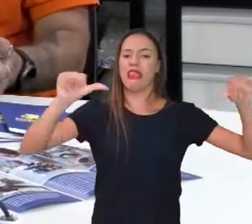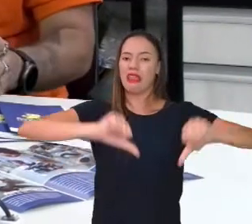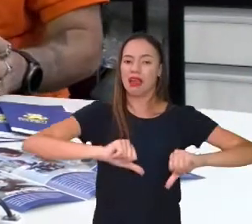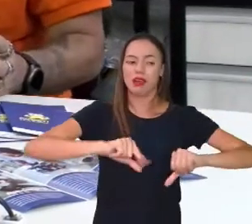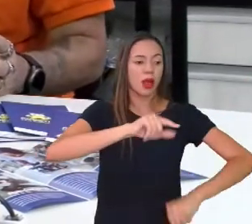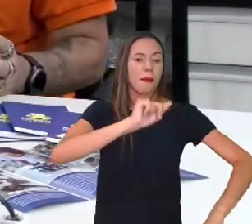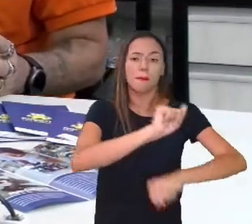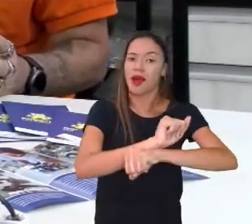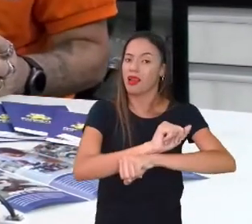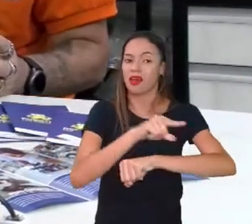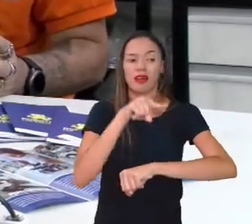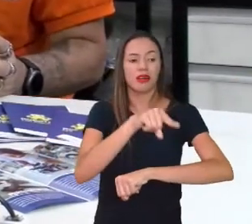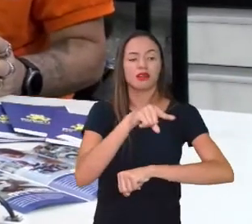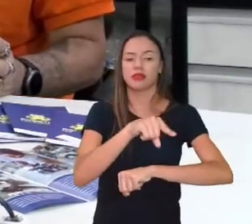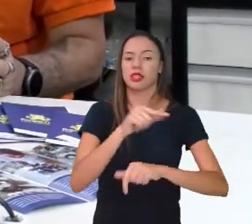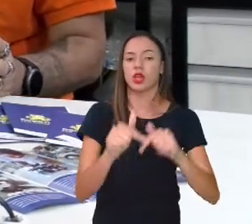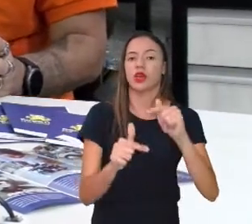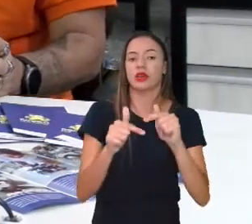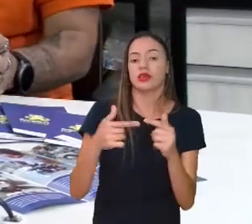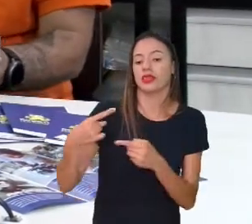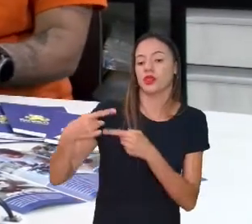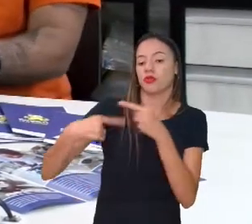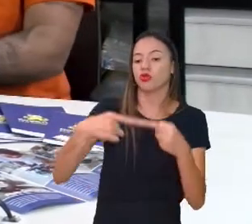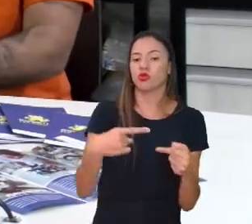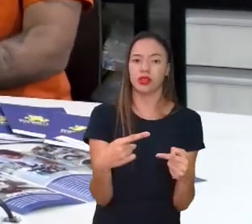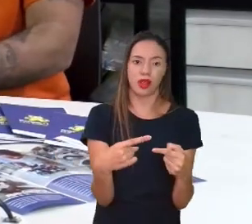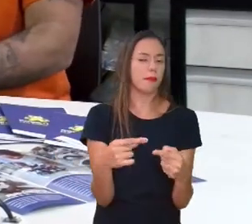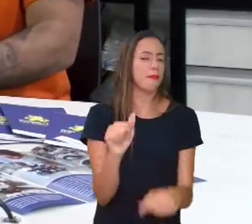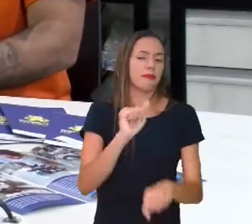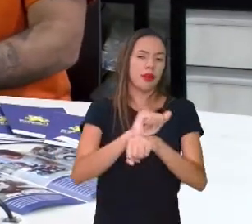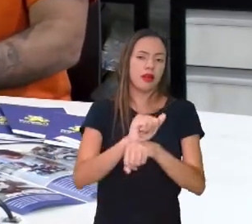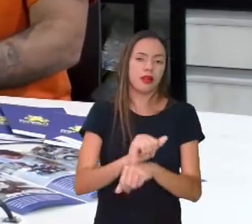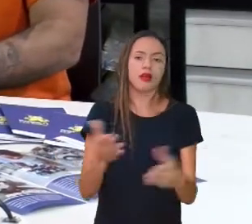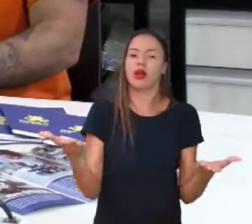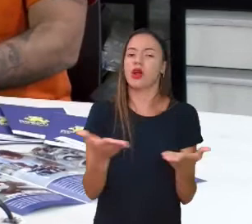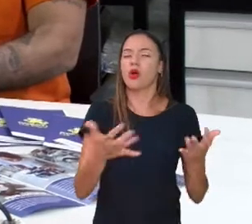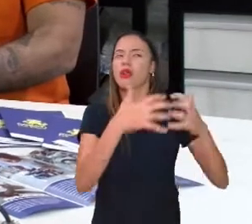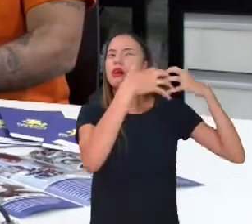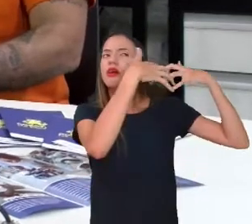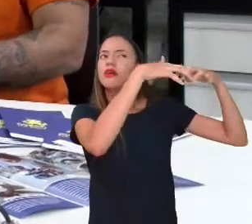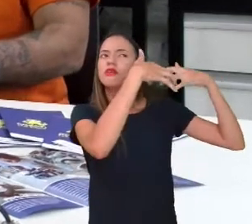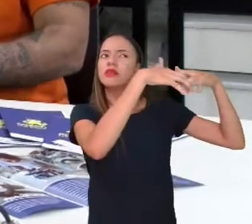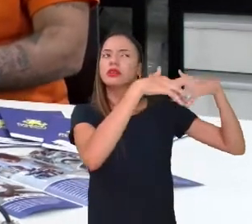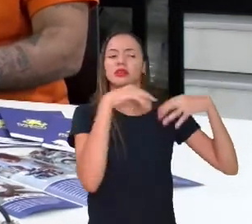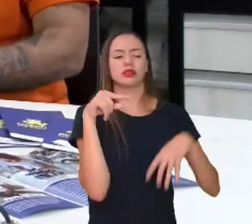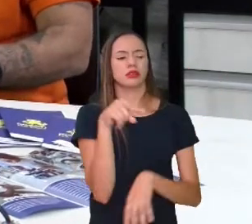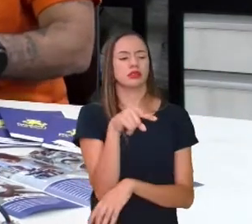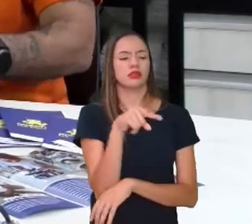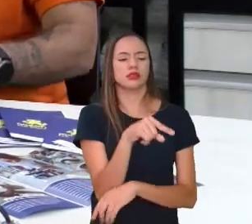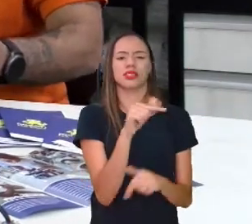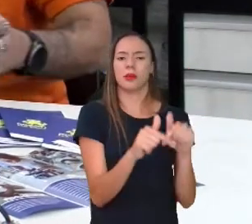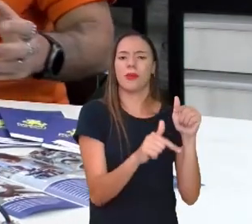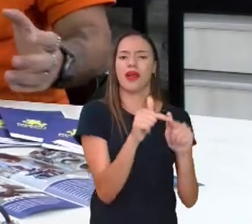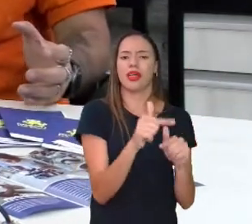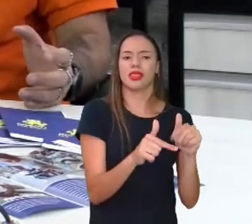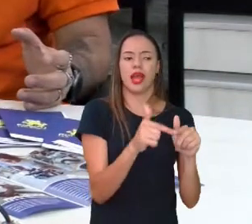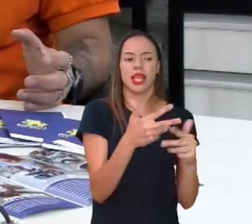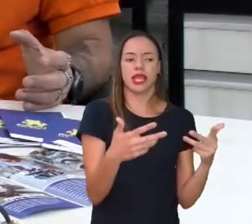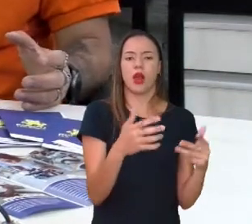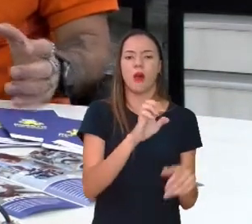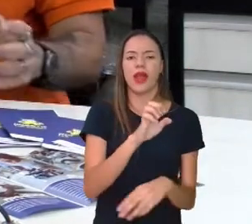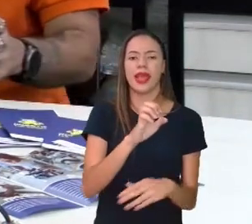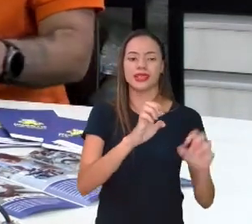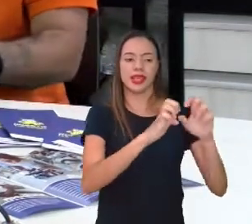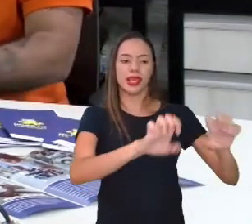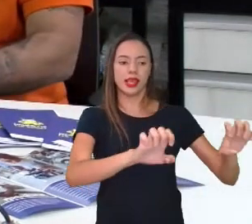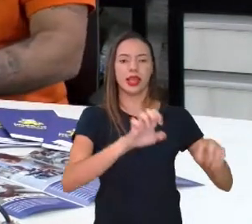deixar de funcionar em algum momento. E agora a gente vai e reflete, né? Ou seja, para onde é que vão esses equipamentos,